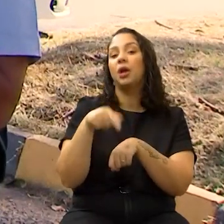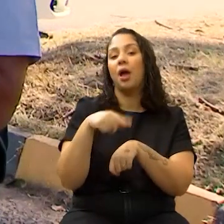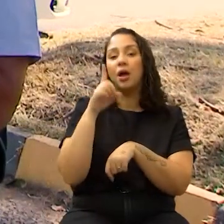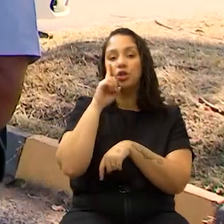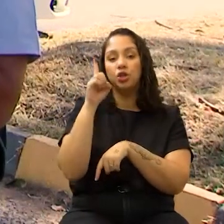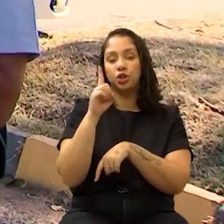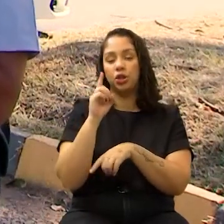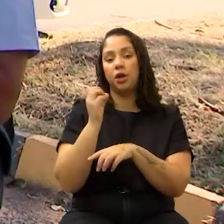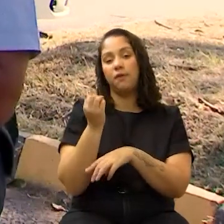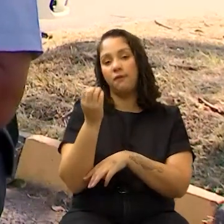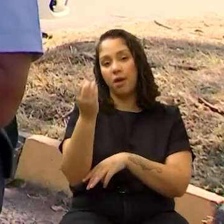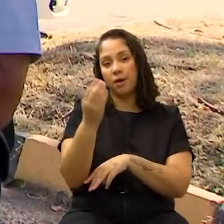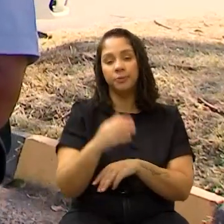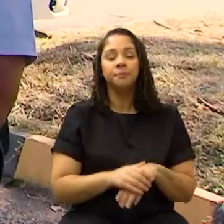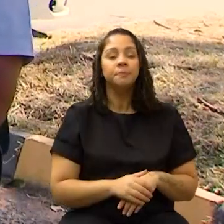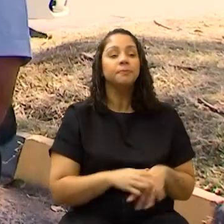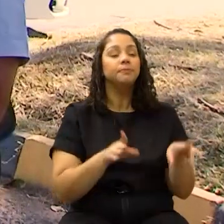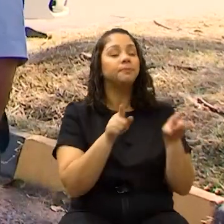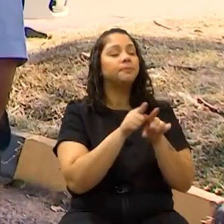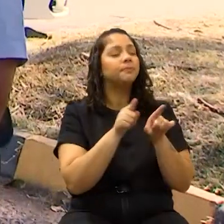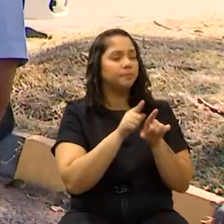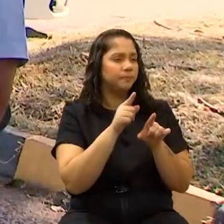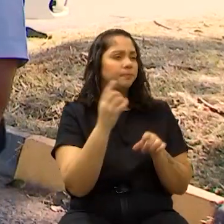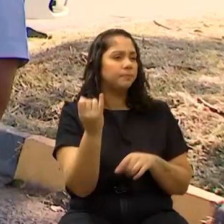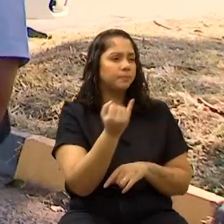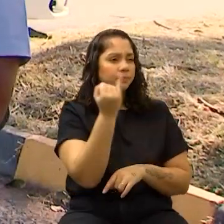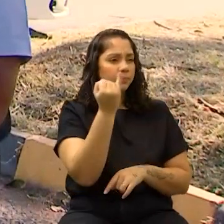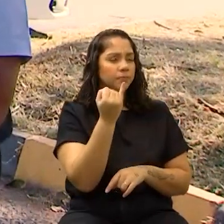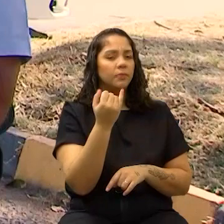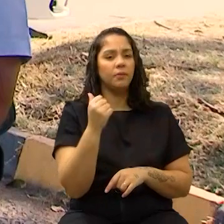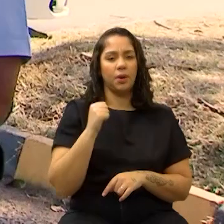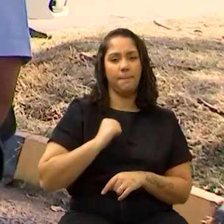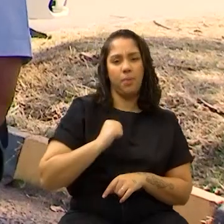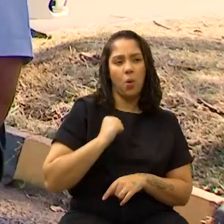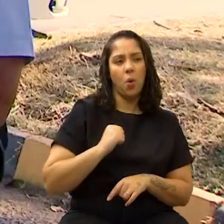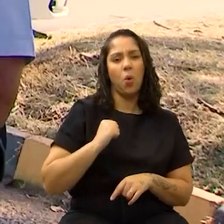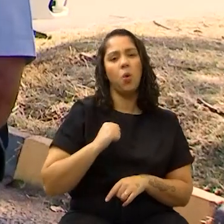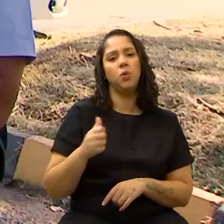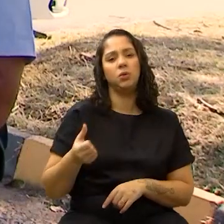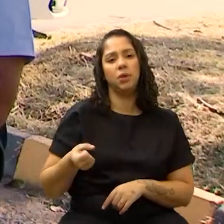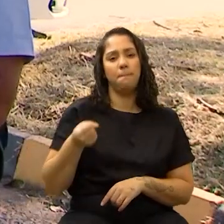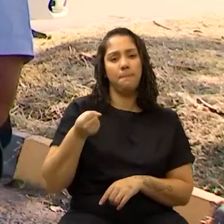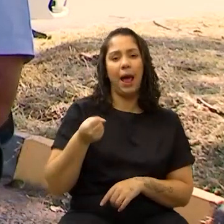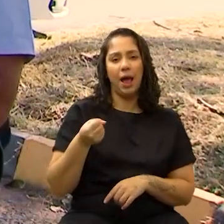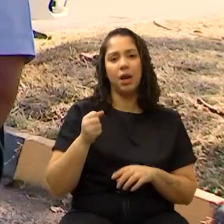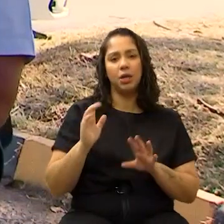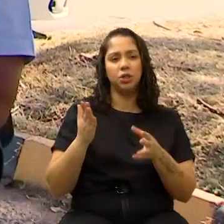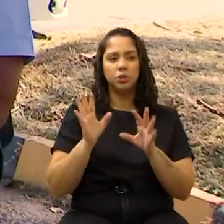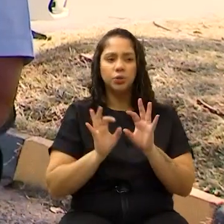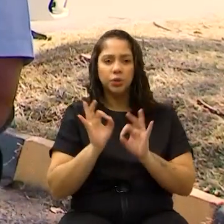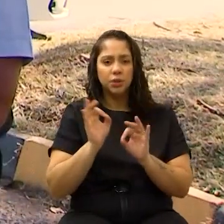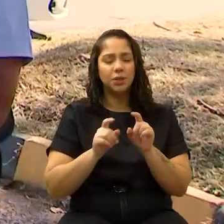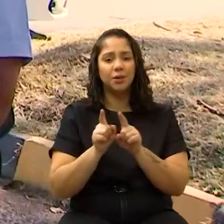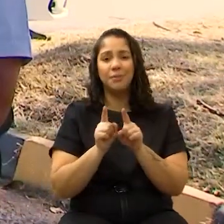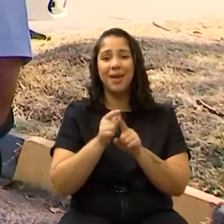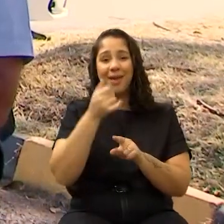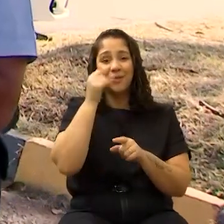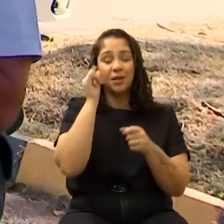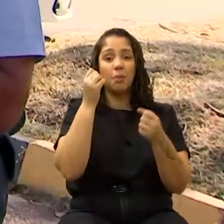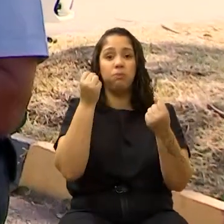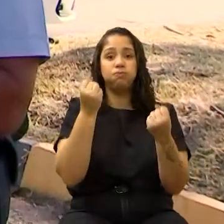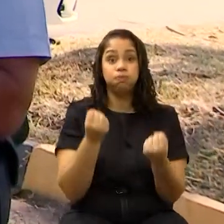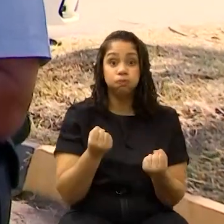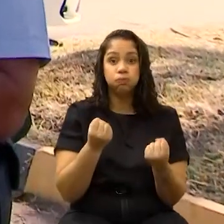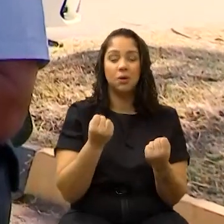dia. Importante também organizar a bagagem, não é? Levar apenas o essencial, justamente para não sobrecarregar o carro,